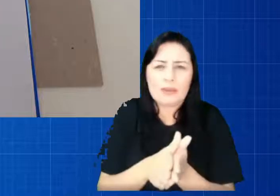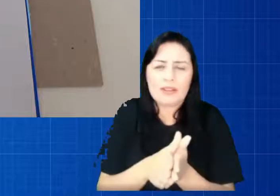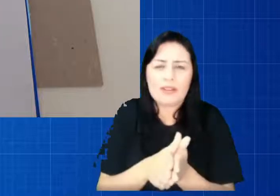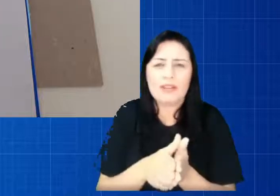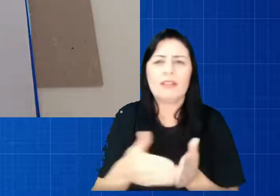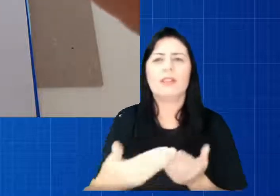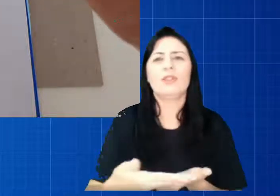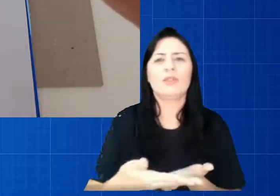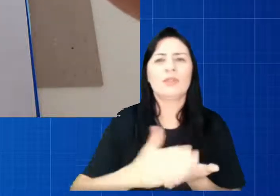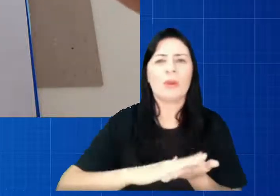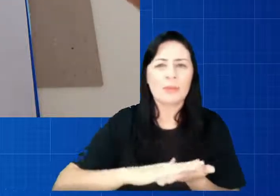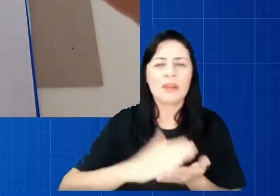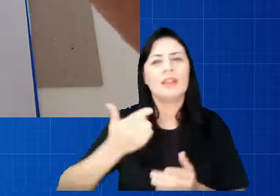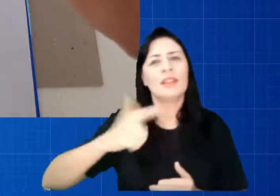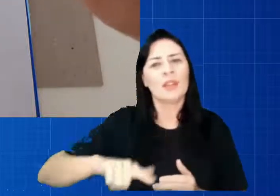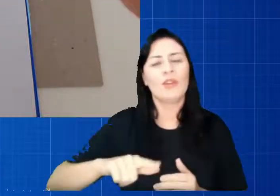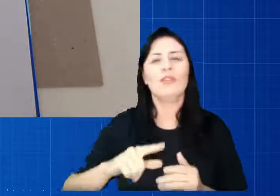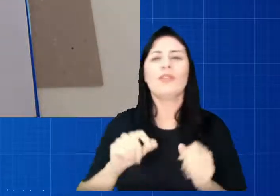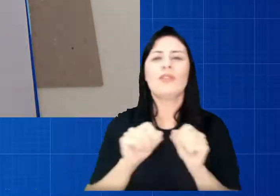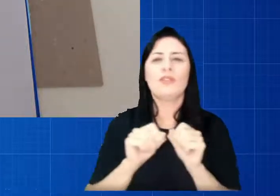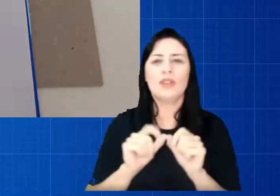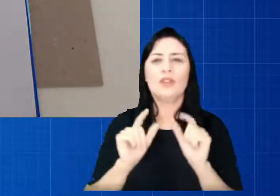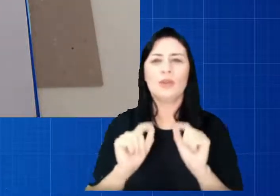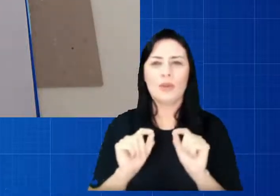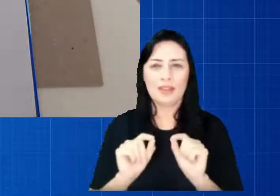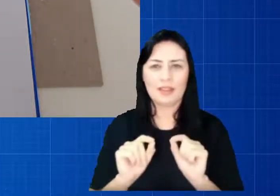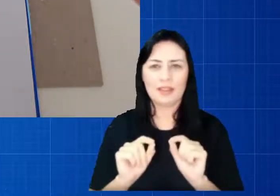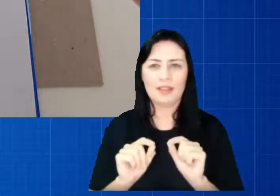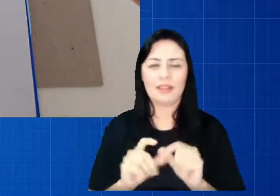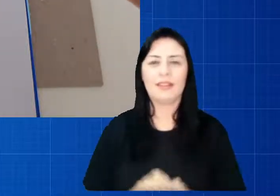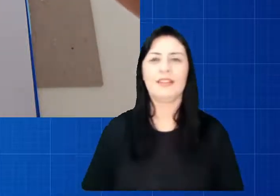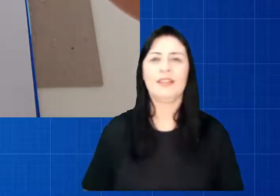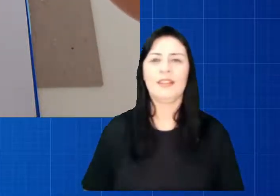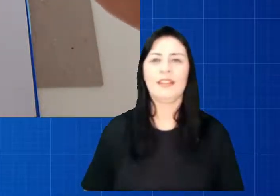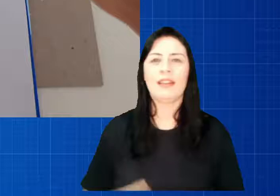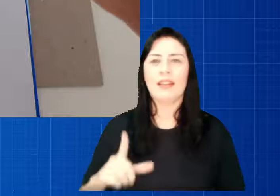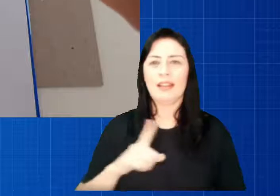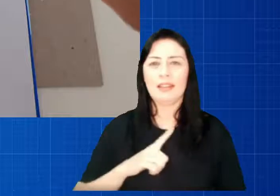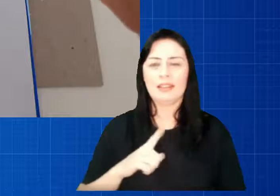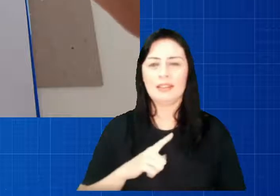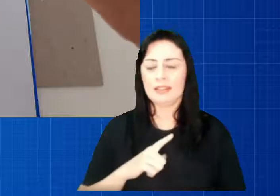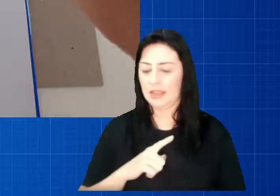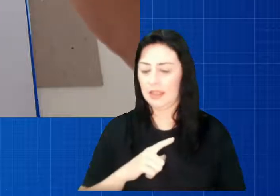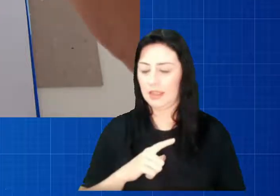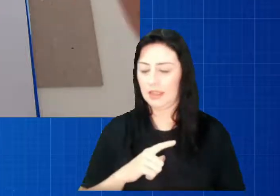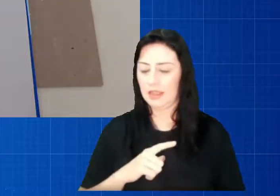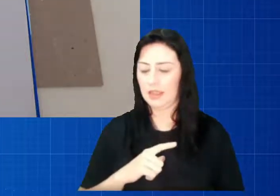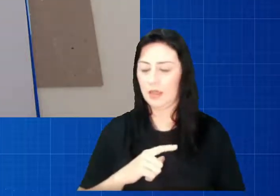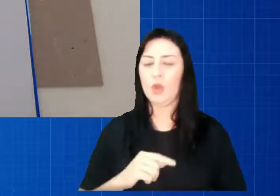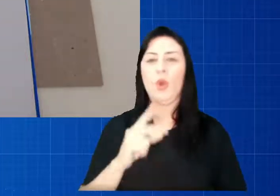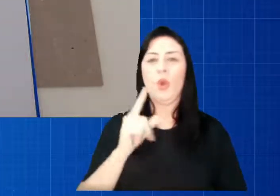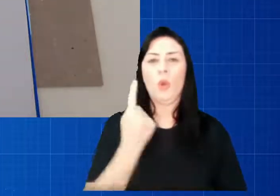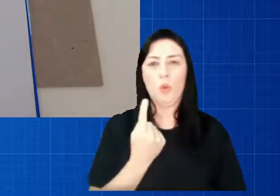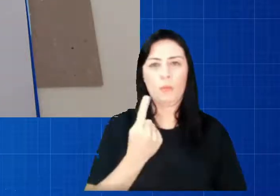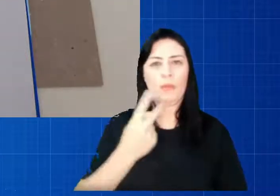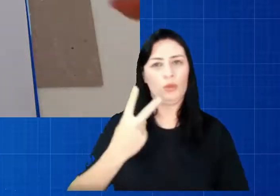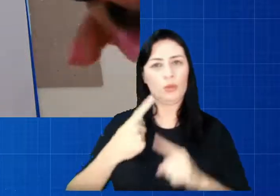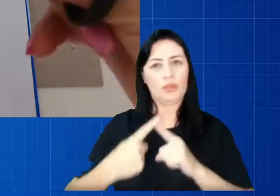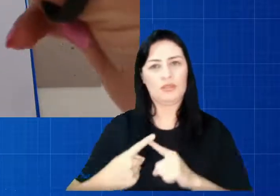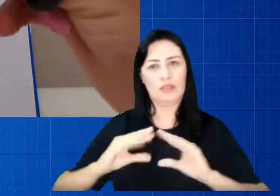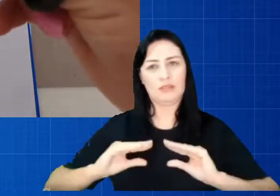ela ficou dobrada no sentido horizontal 1, 2 vezes. Pega a sua